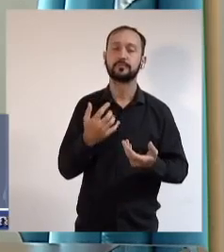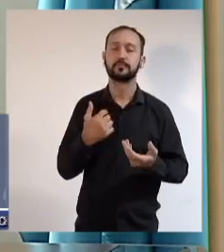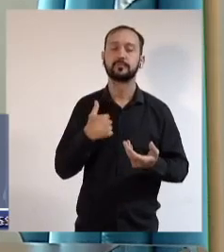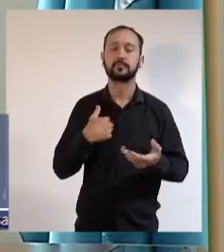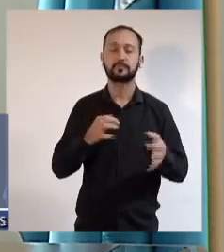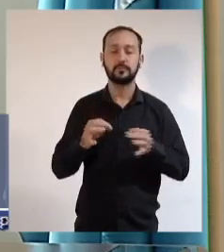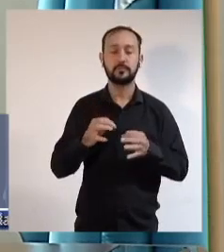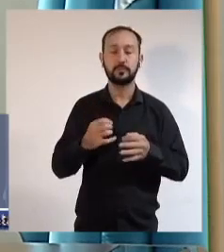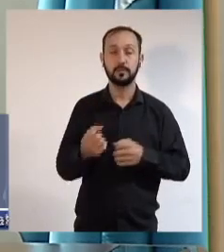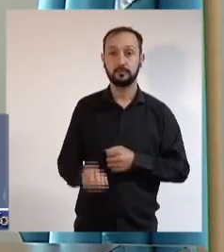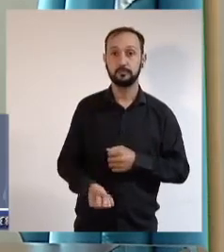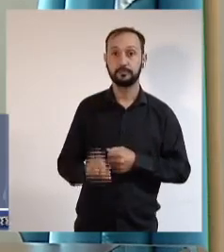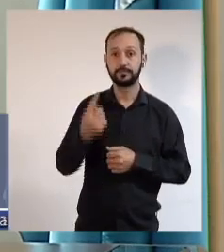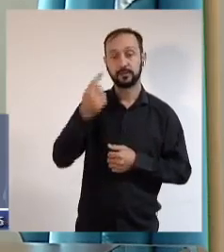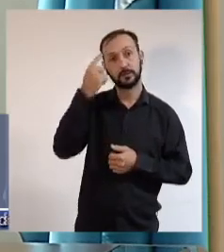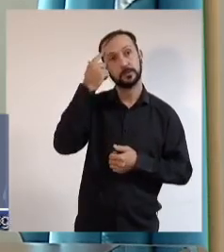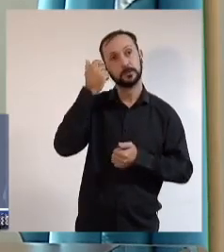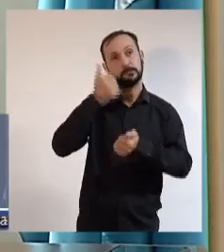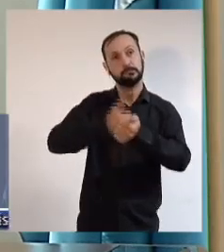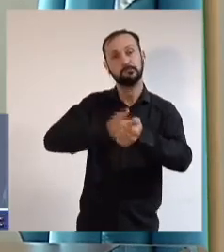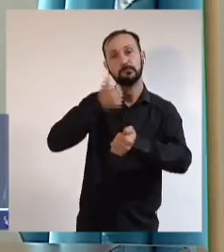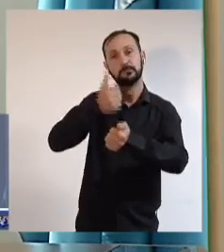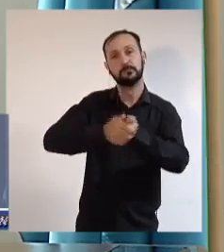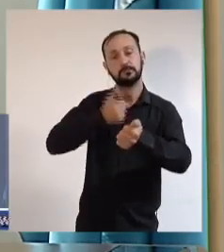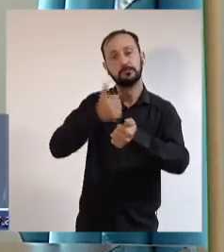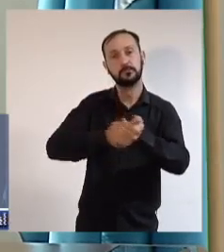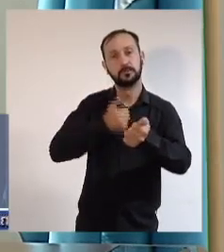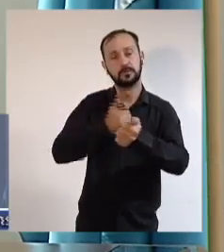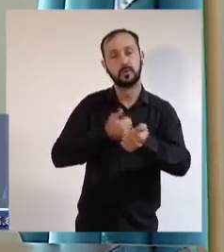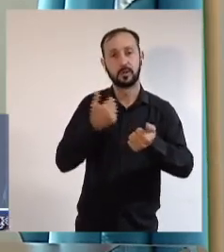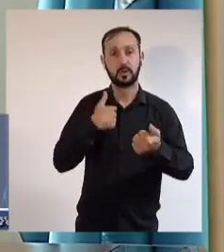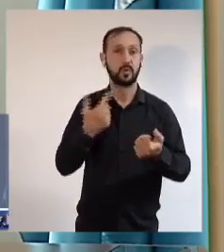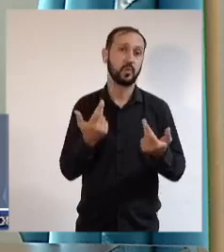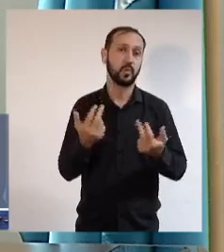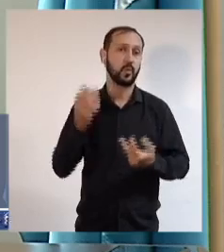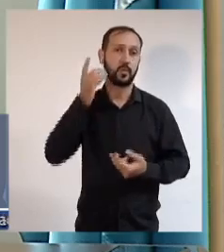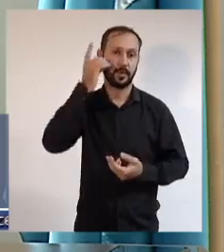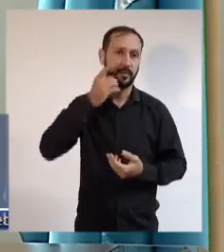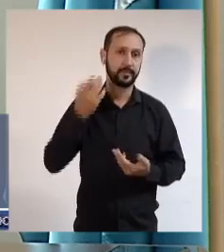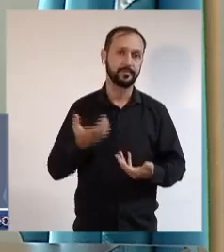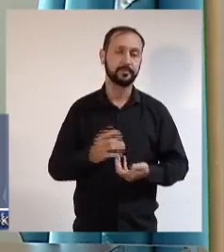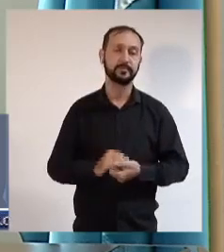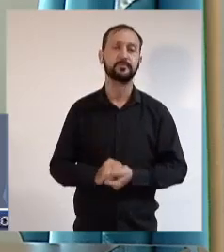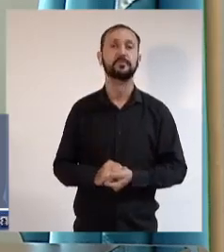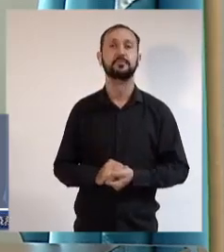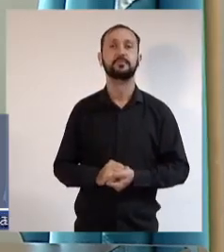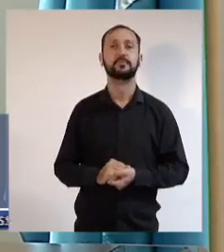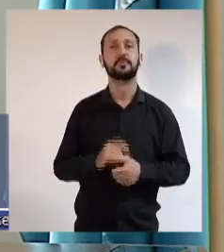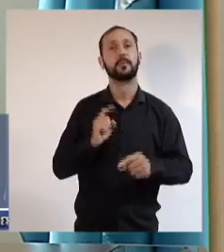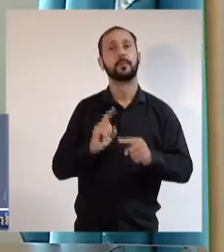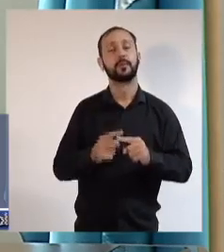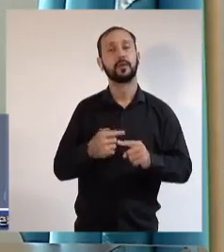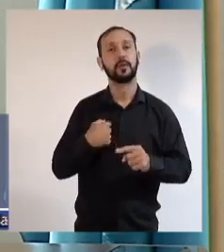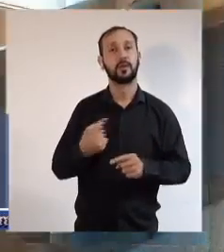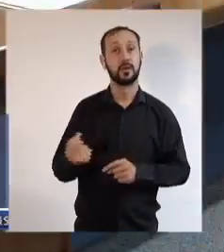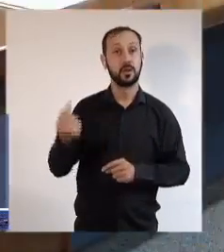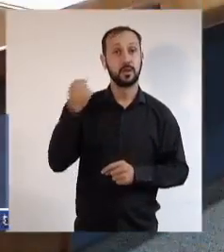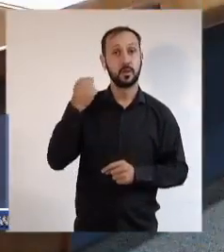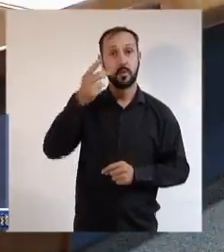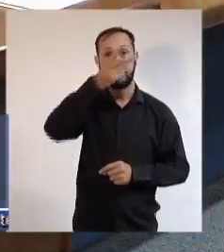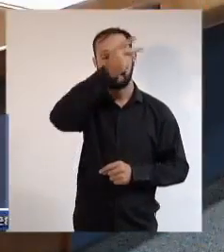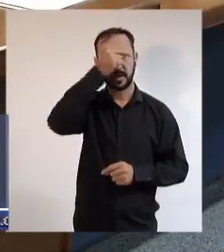reflexão enquanto parlamentar porque quando ainda prefeito de